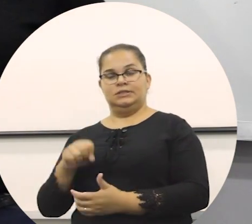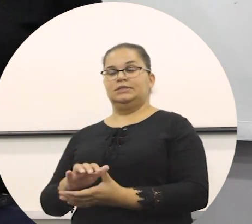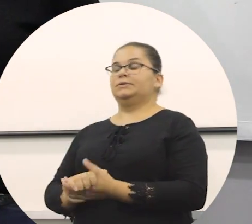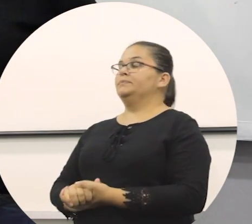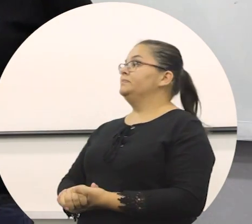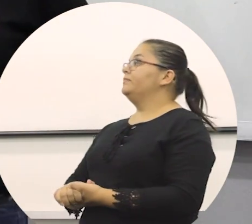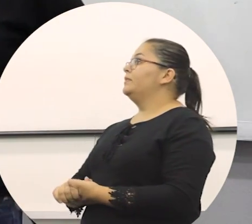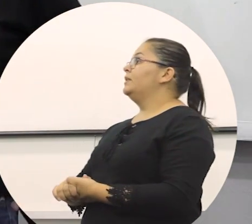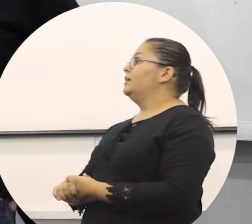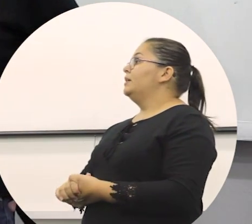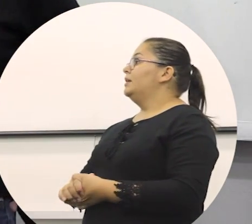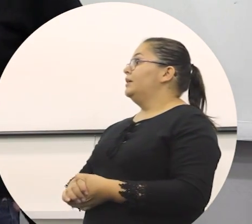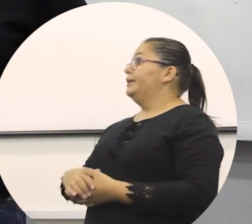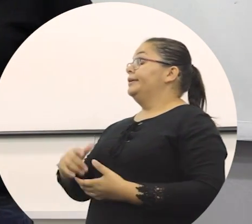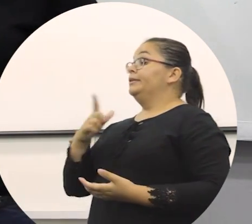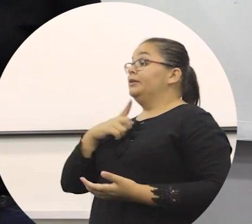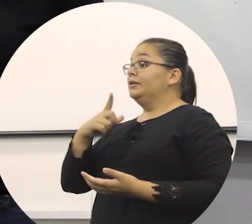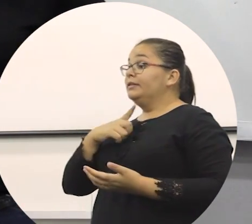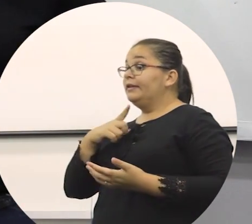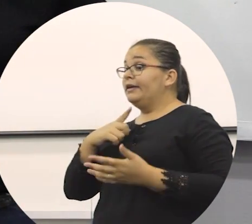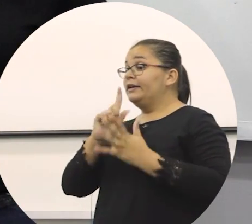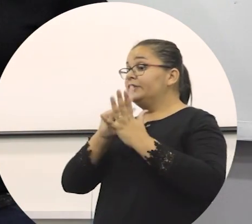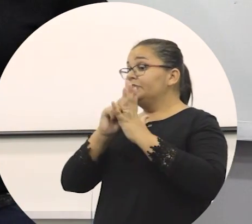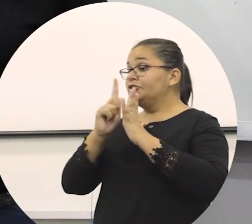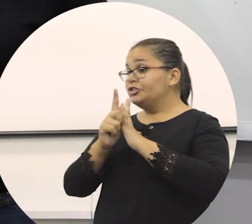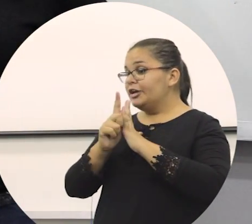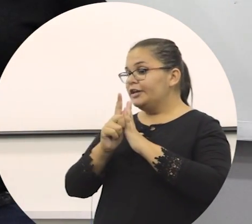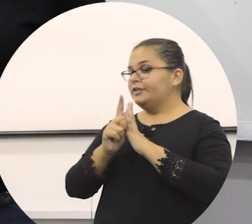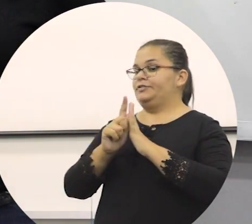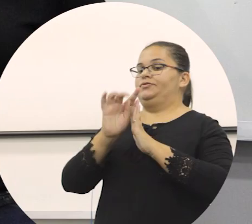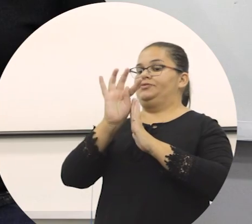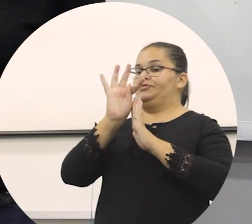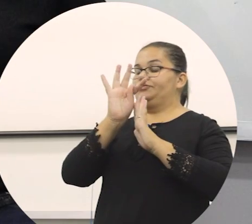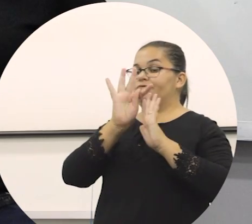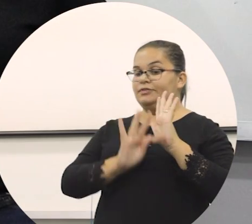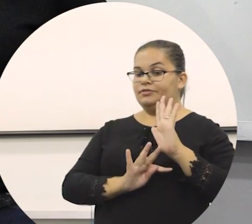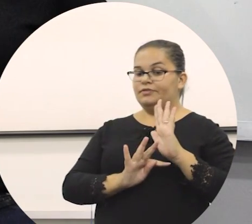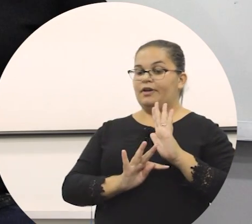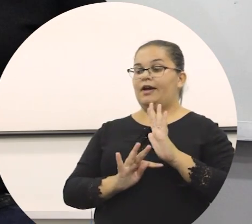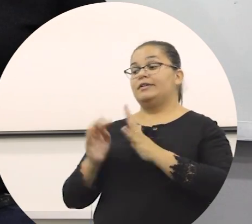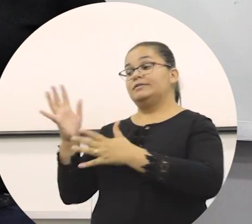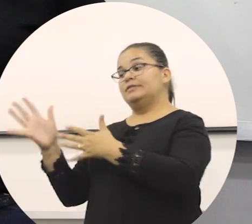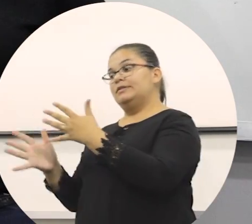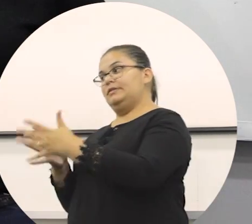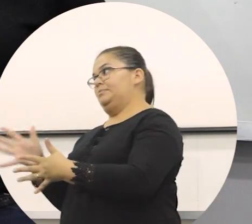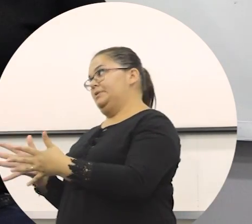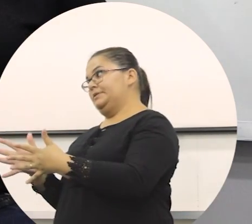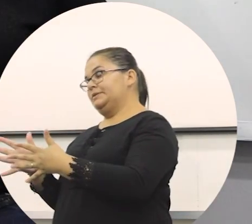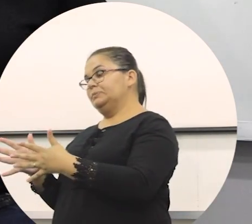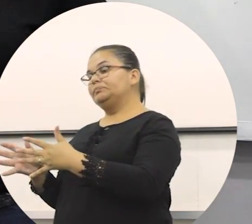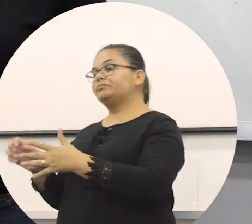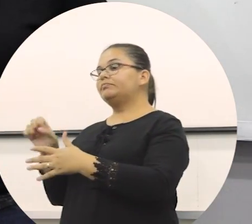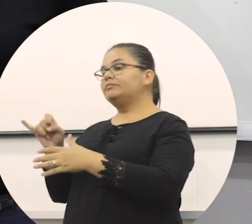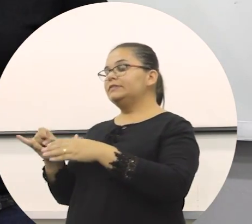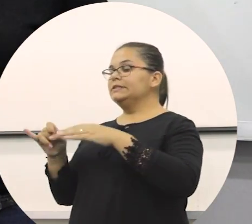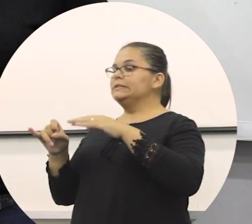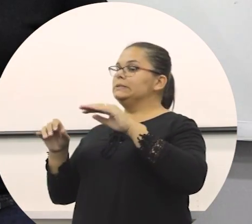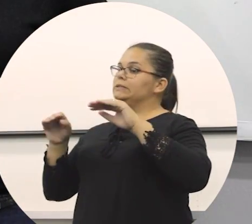quantidade, determinados gêneros para trabalhar em língua de sinais. Se eu for